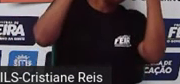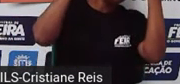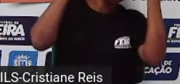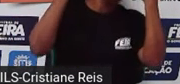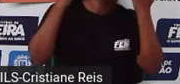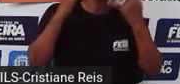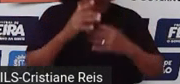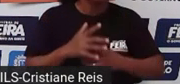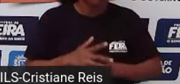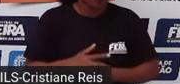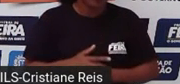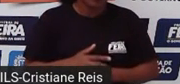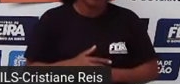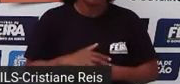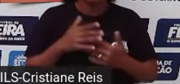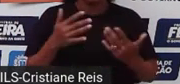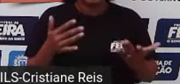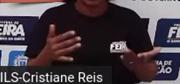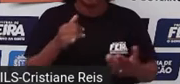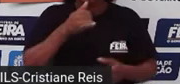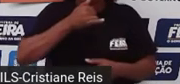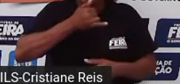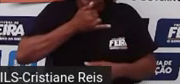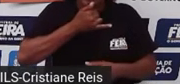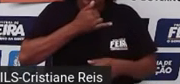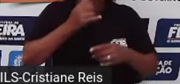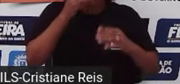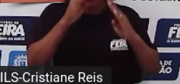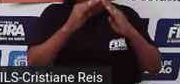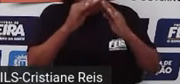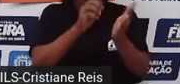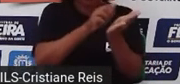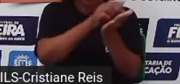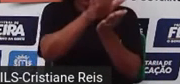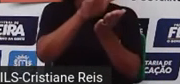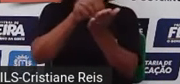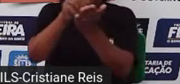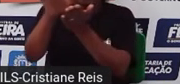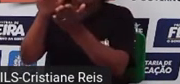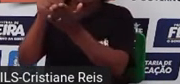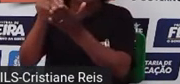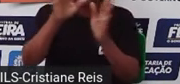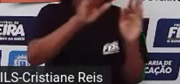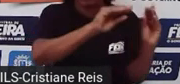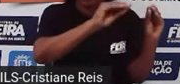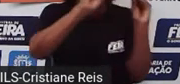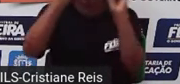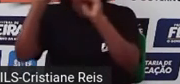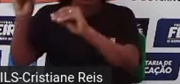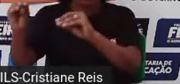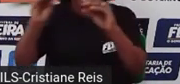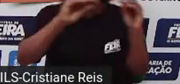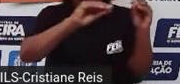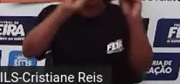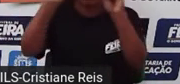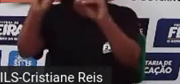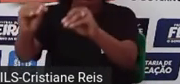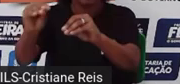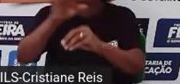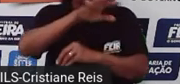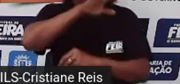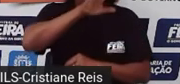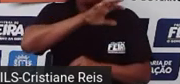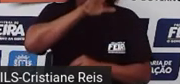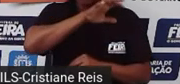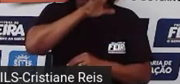delas precisou muita gente ser desapropriada nessa remanejada mesmo daí muitos ani e dessa o impacto ambiental